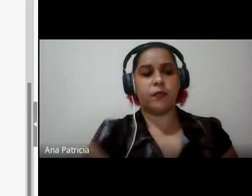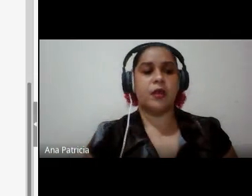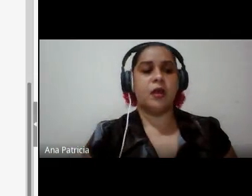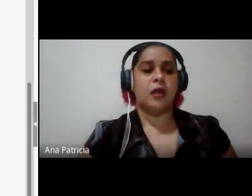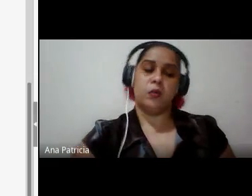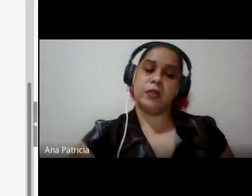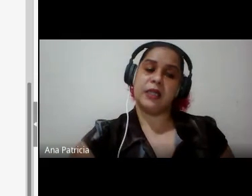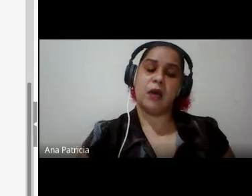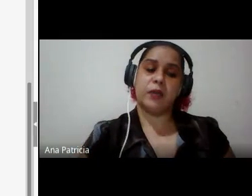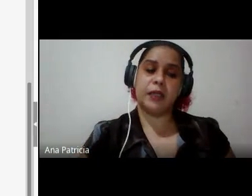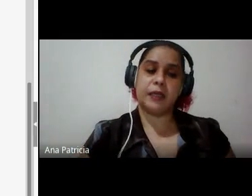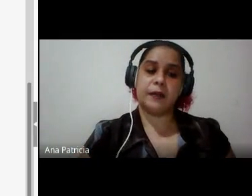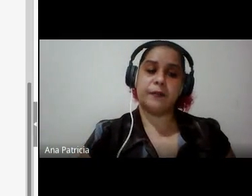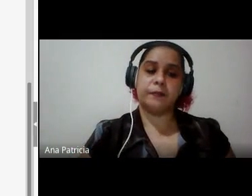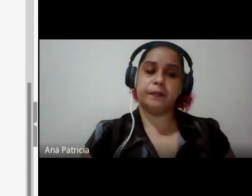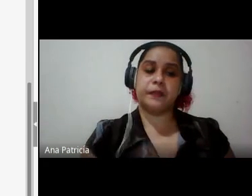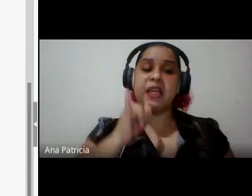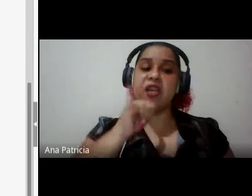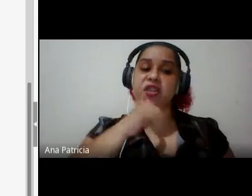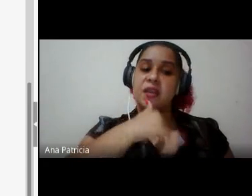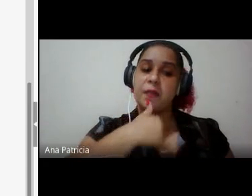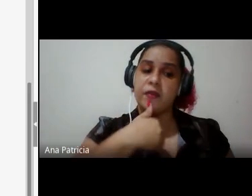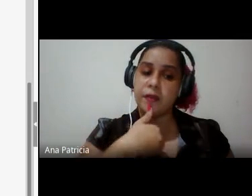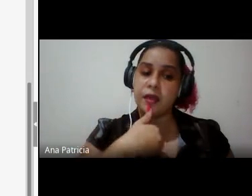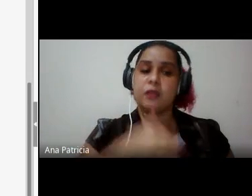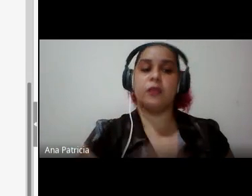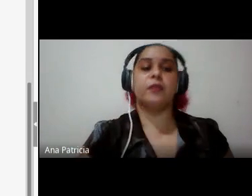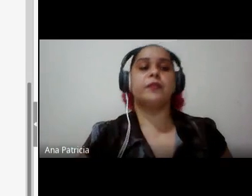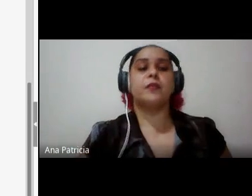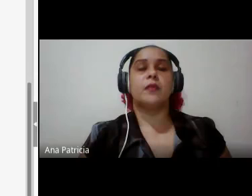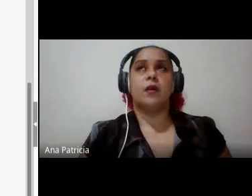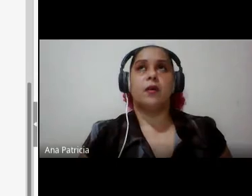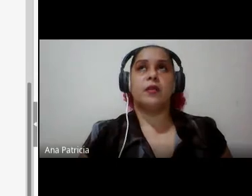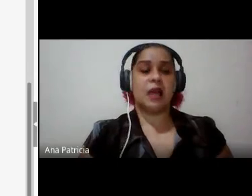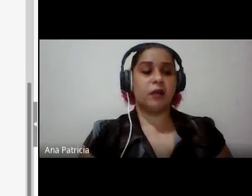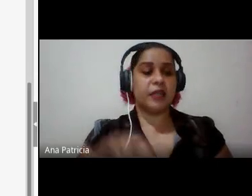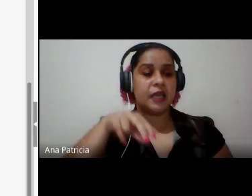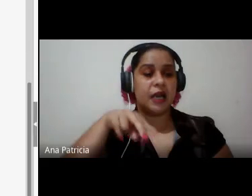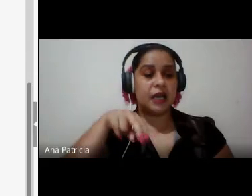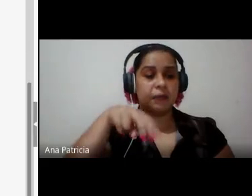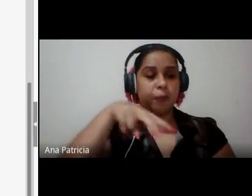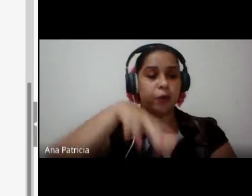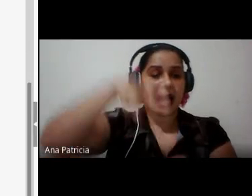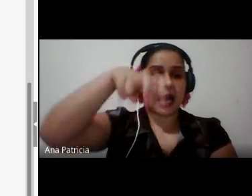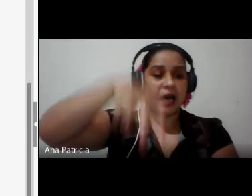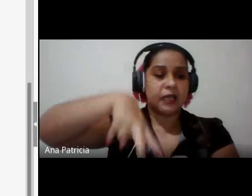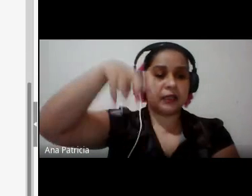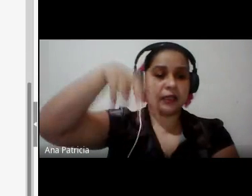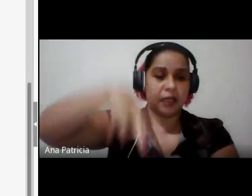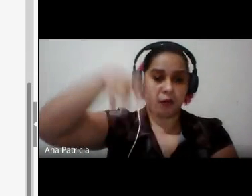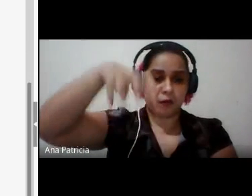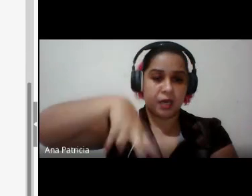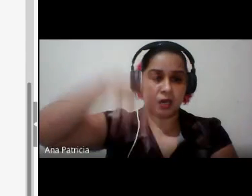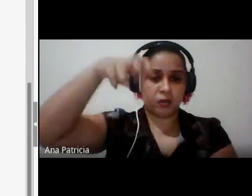movimento. O sinal de triste tem movimento. O sinal de pular